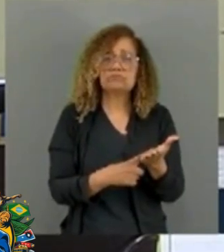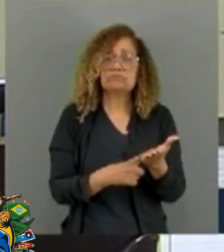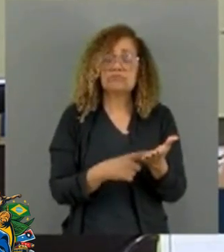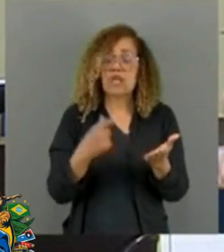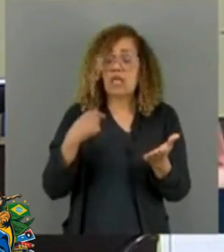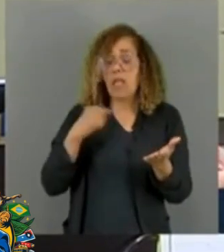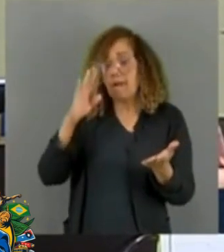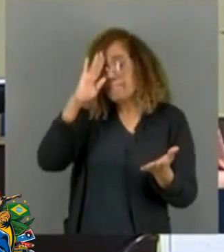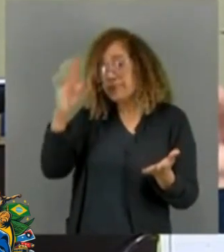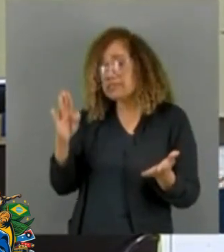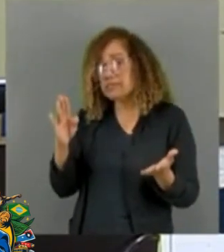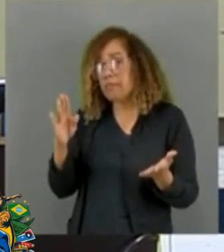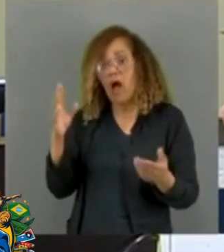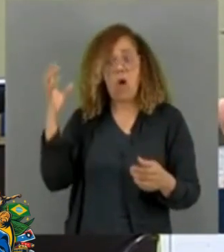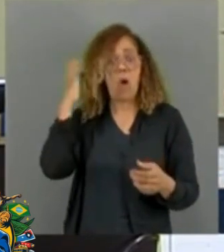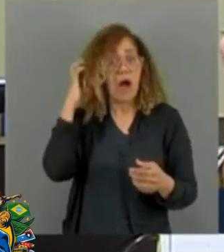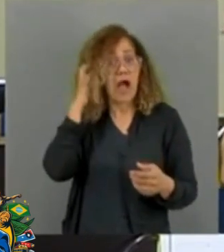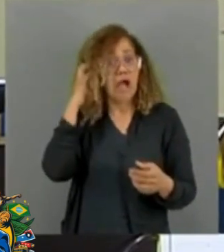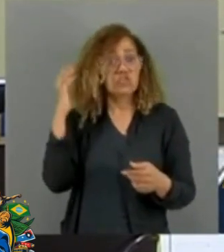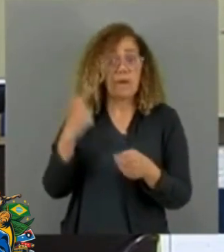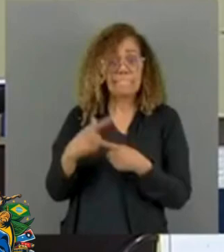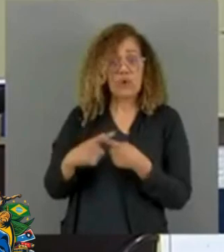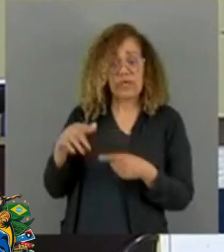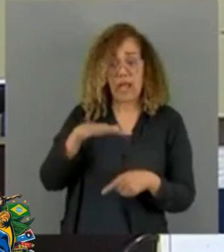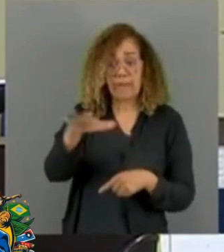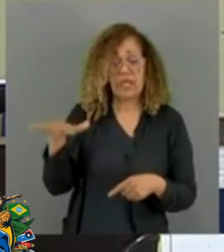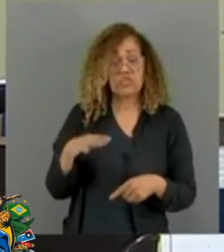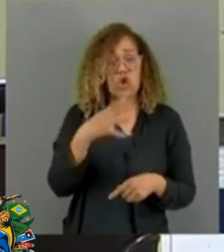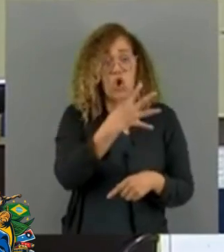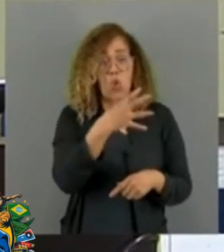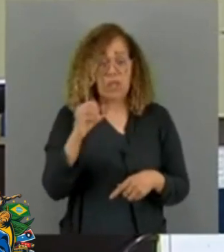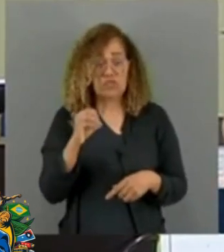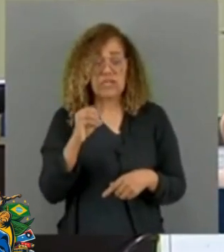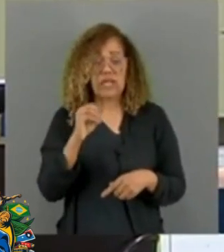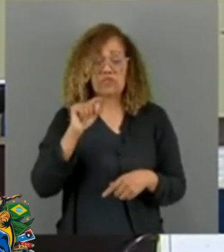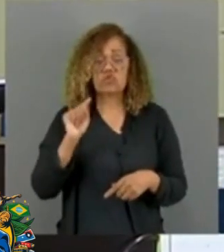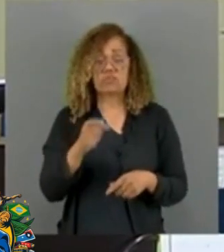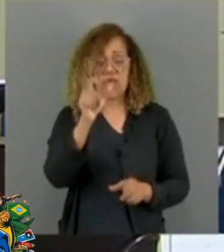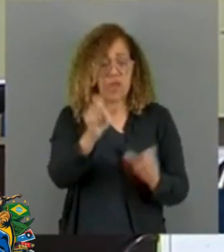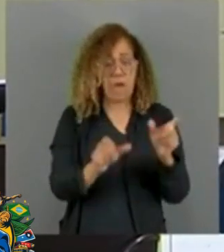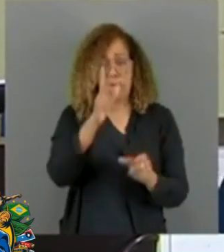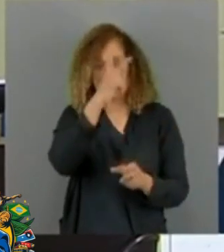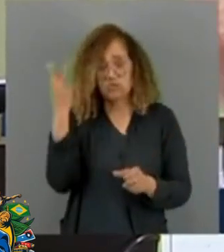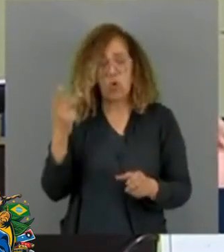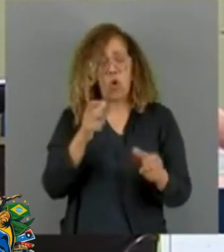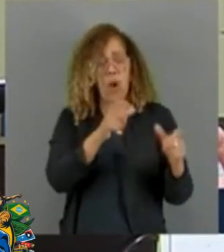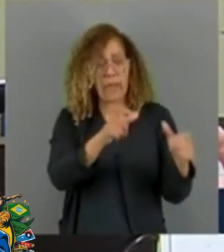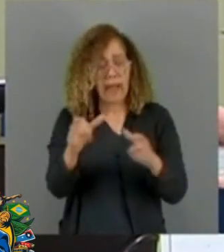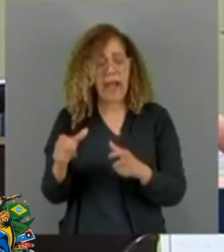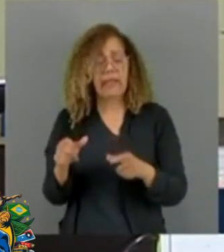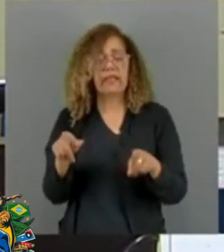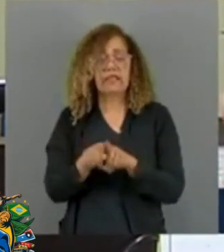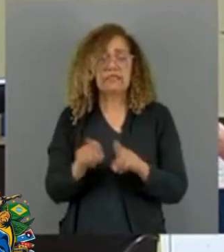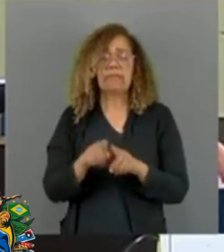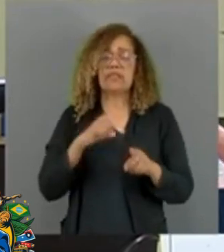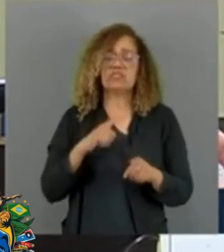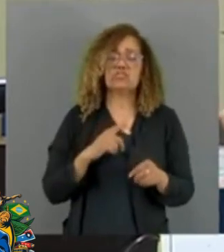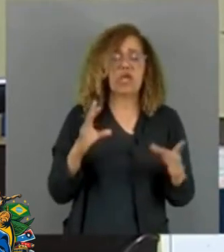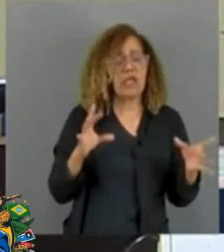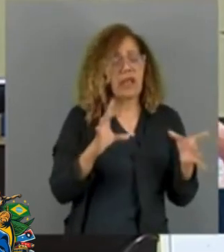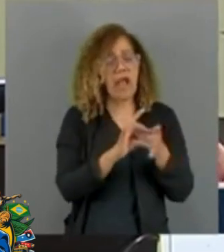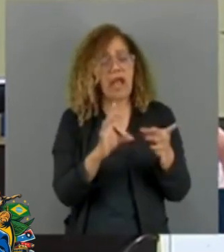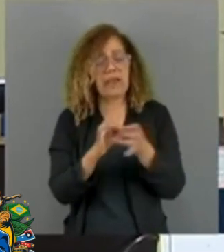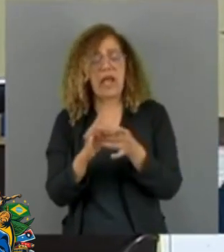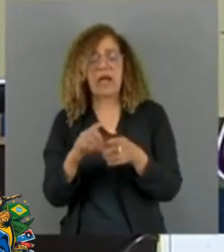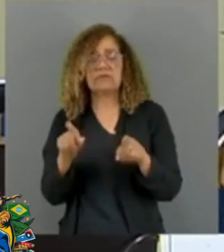a principal emissora afiliada da rede, embora no mercado de 400 mil habitantes, a Jovem Pan News Bauru estava à frente de todas as demais afiliadas em número de inscritos